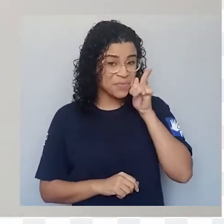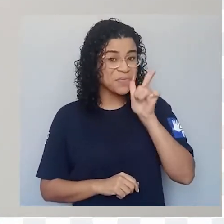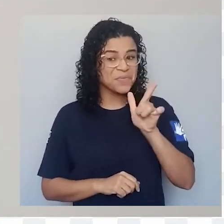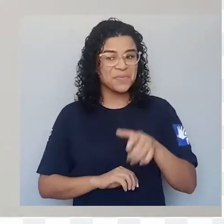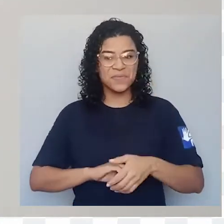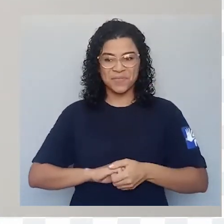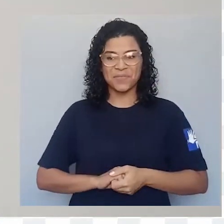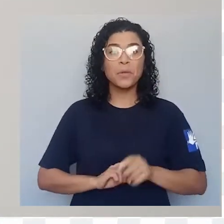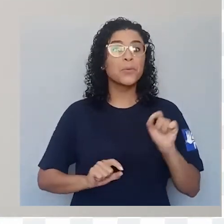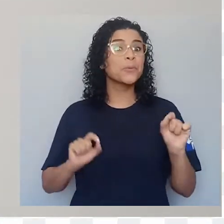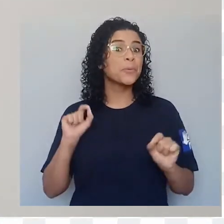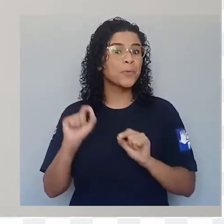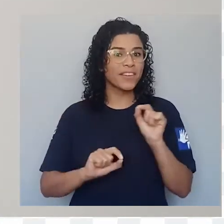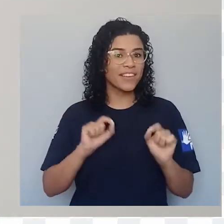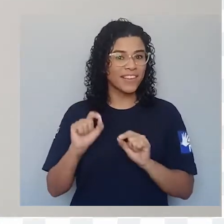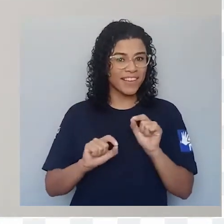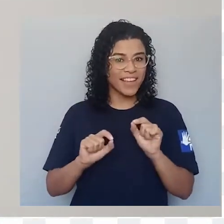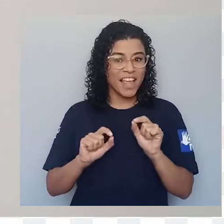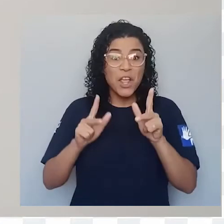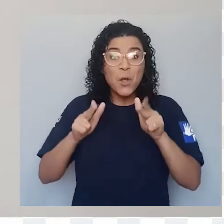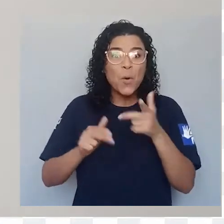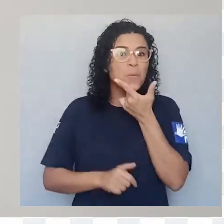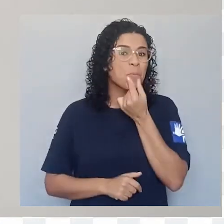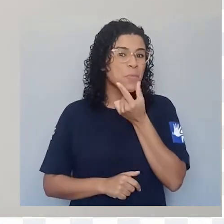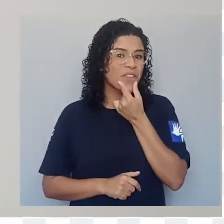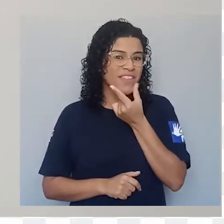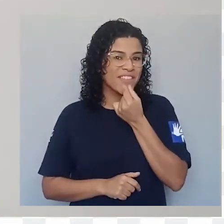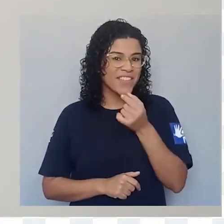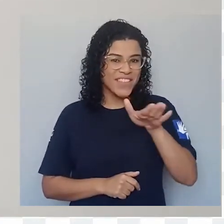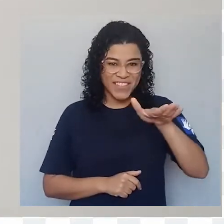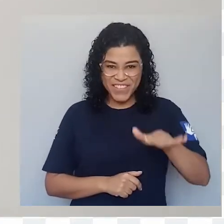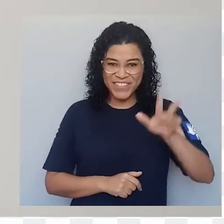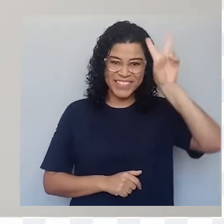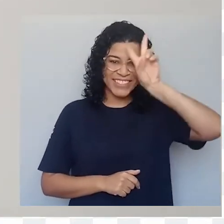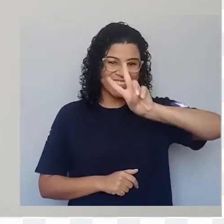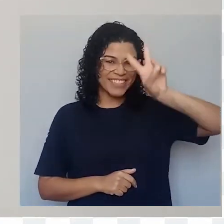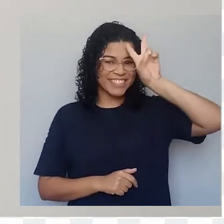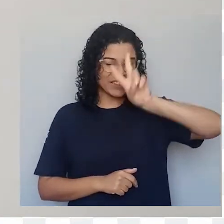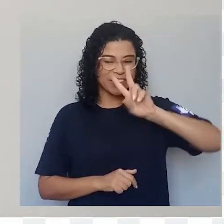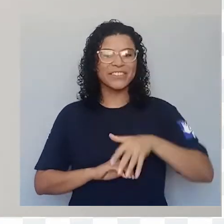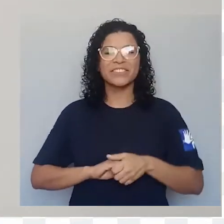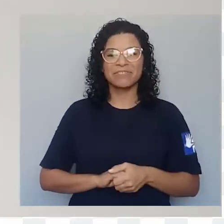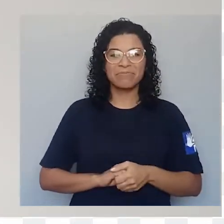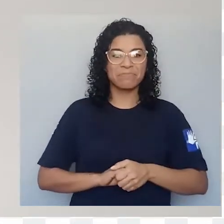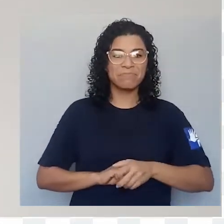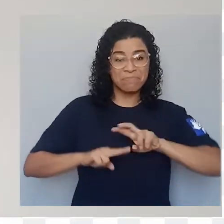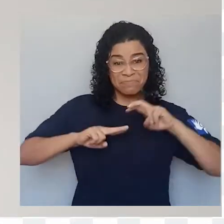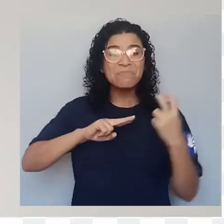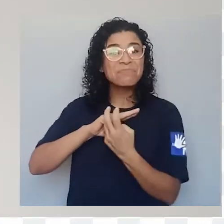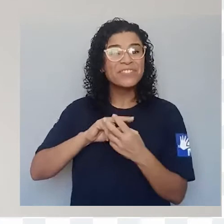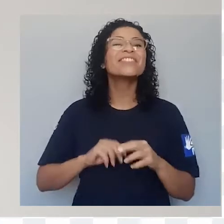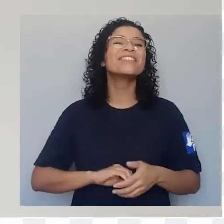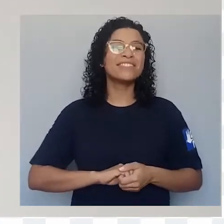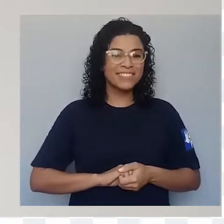conseguir, você vai fazer igual o garoto da nossa história e vai ficar de